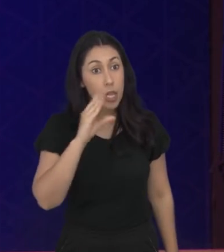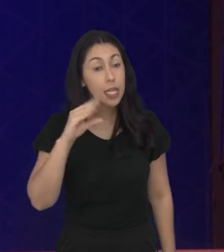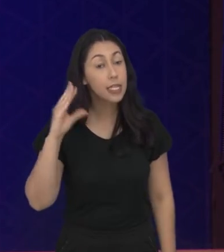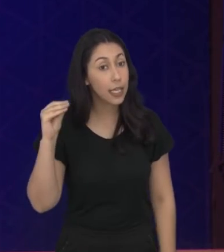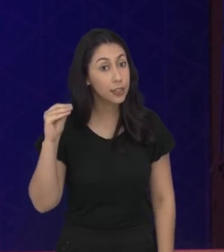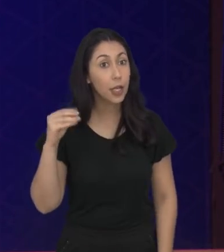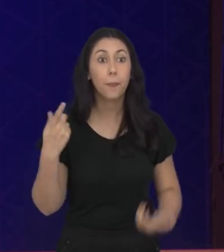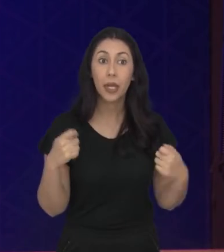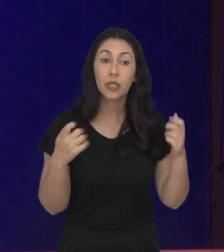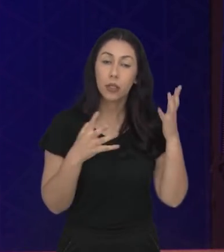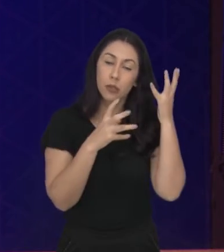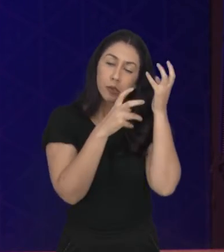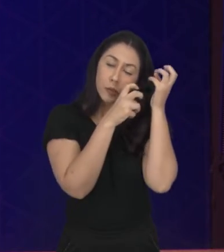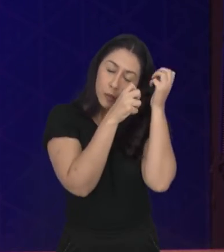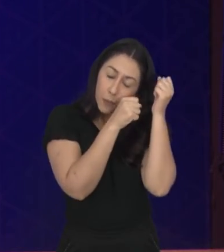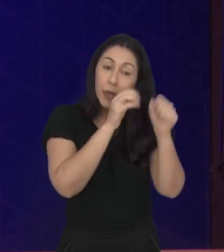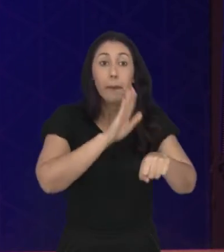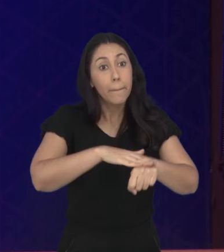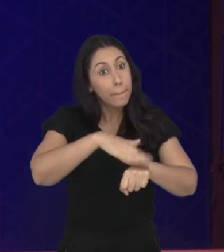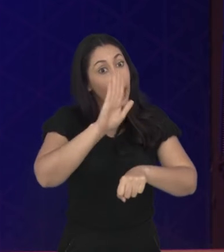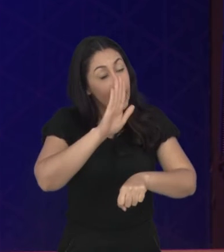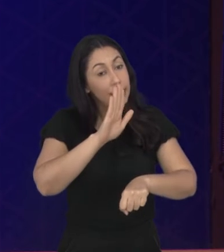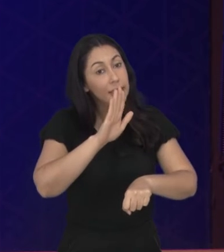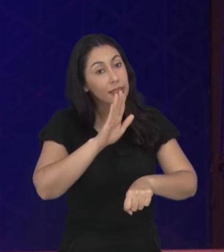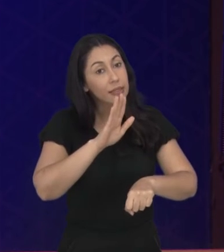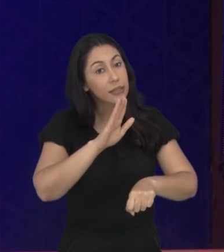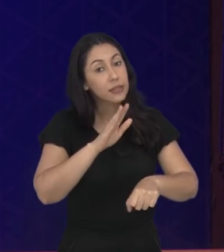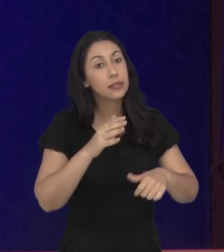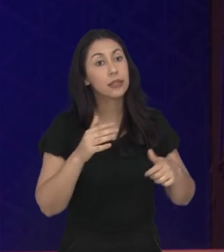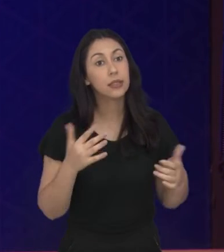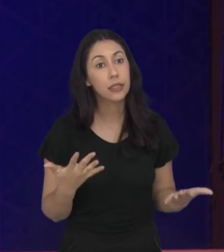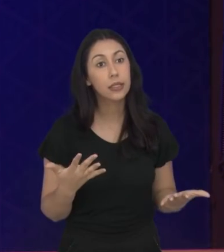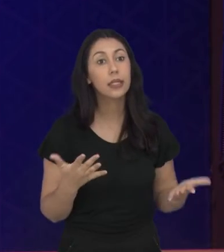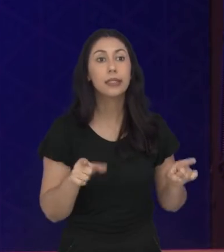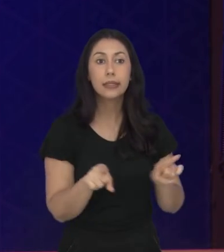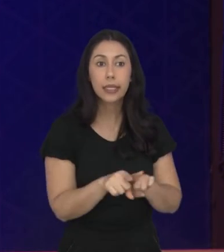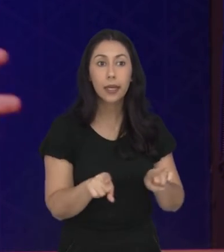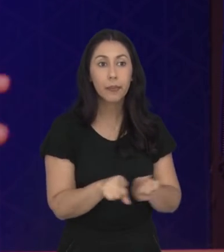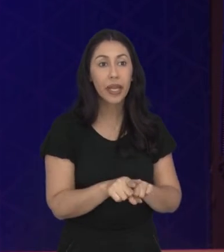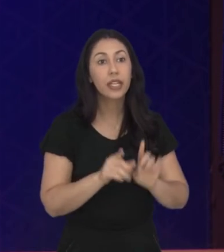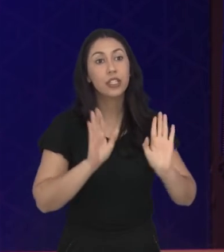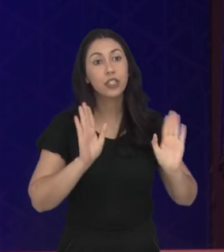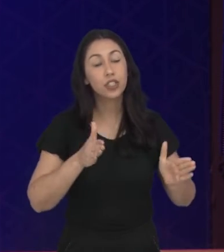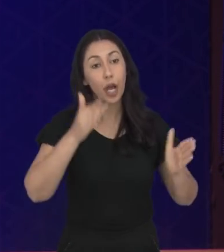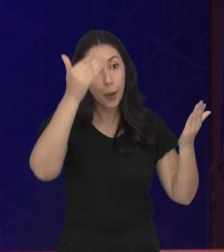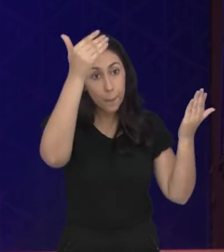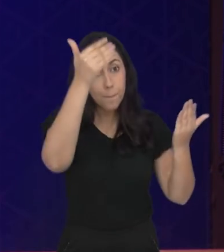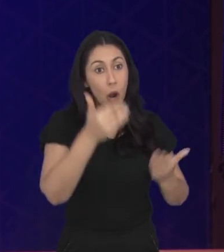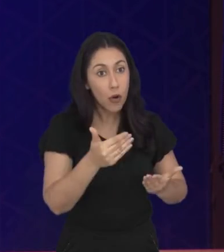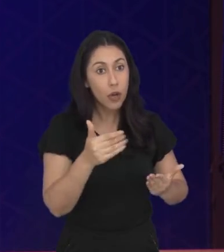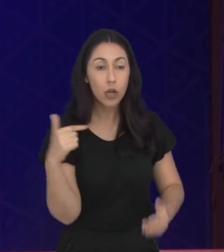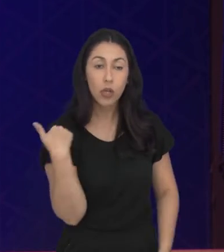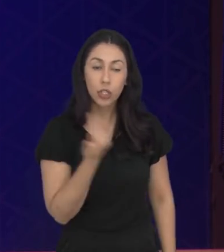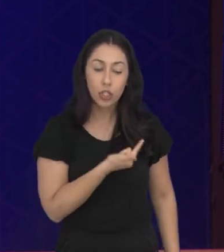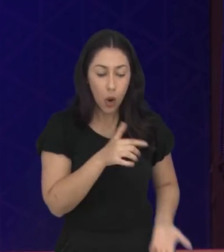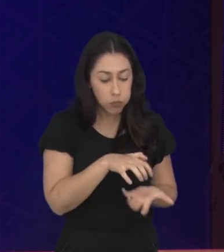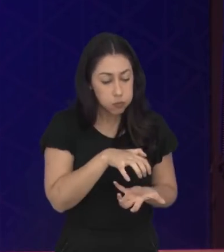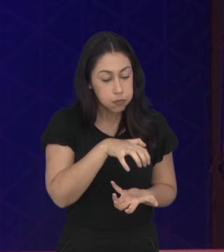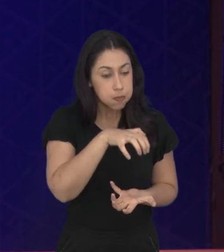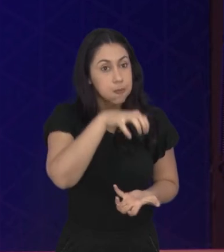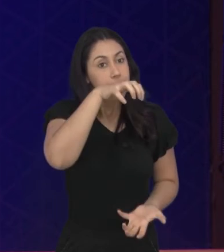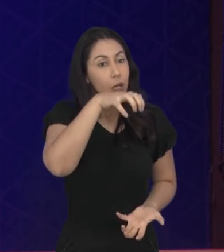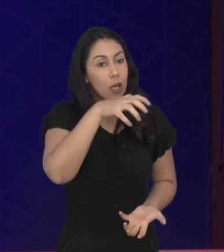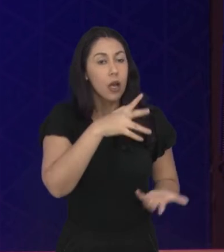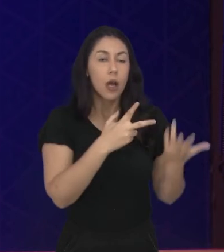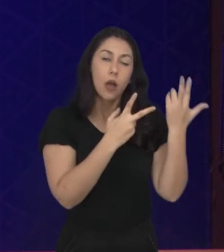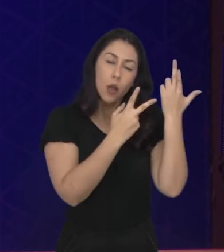vai precisar de mais horas de sono do que uma criança. E existem comprovações científicas de que conforme a gente vai envelhecendo, a gente